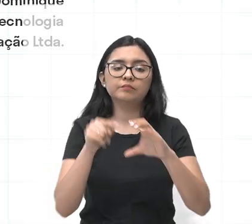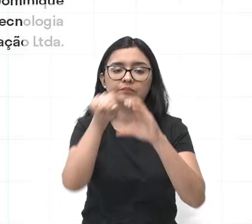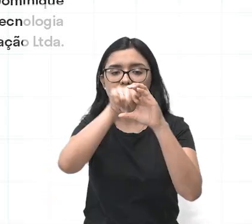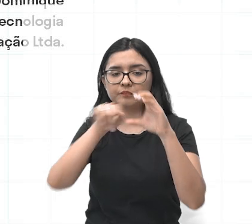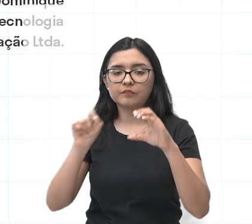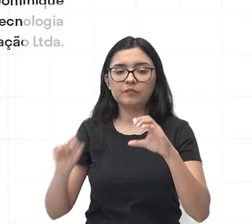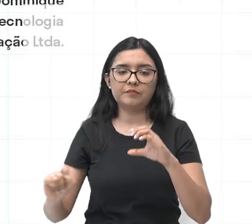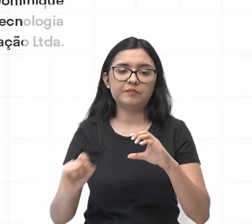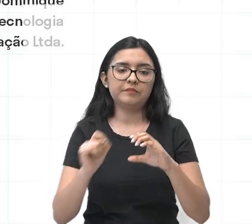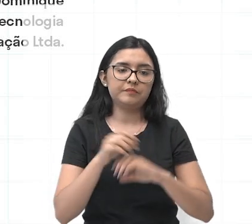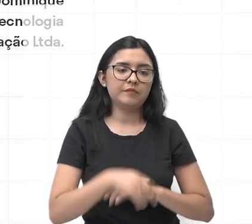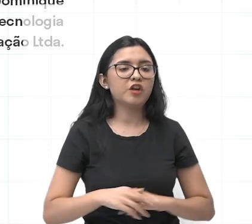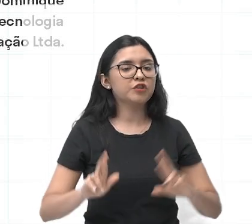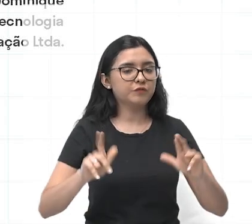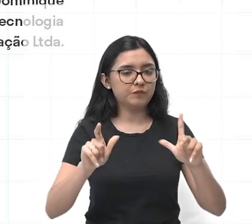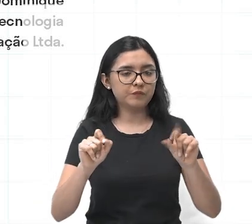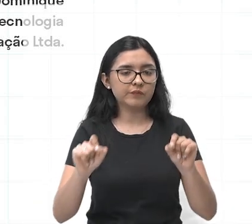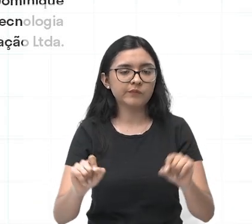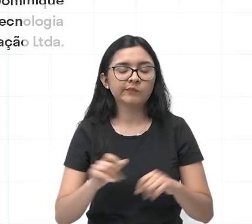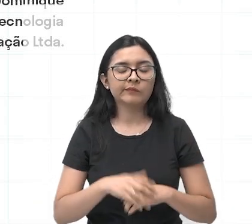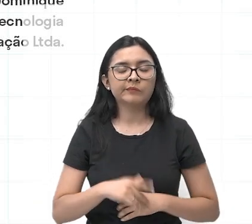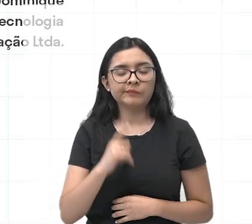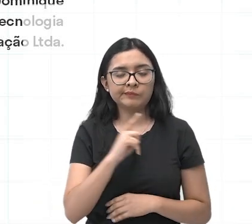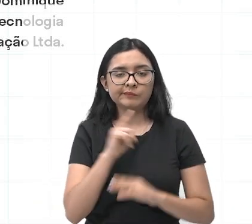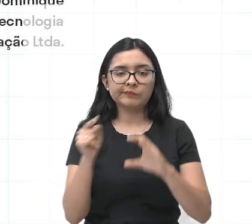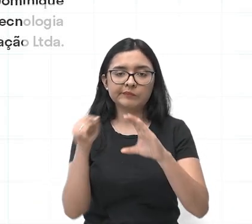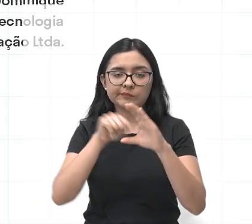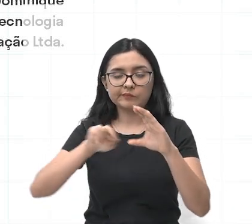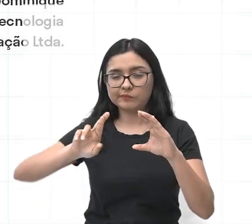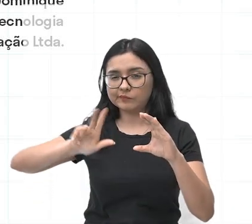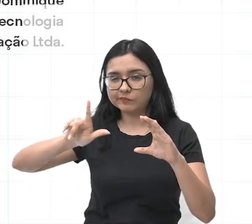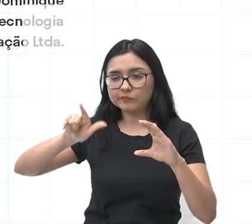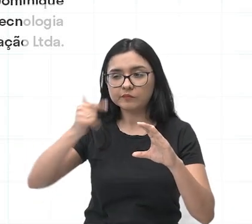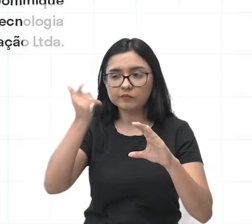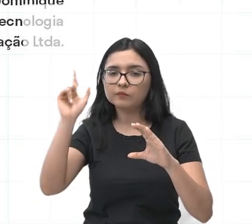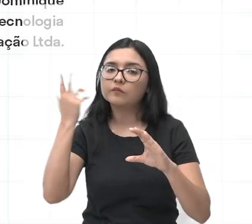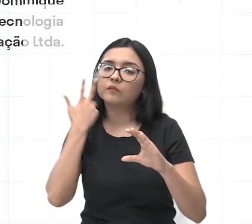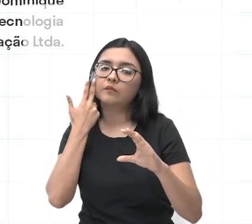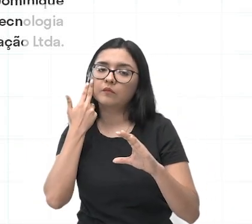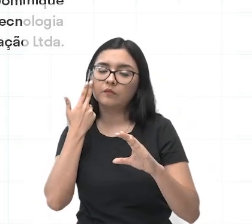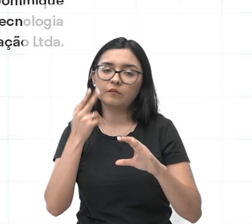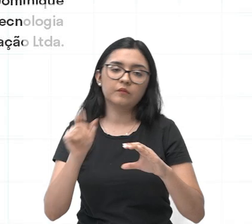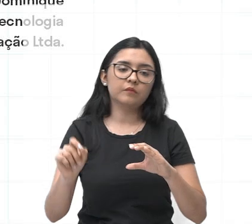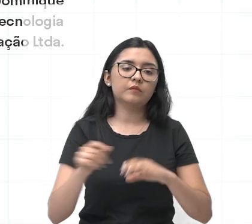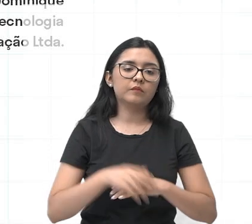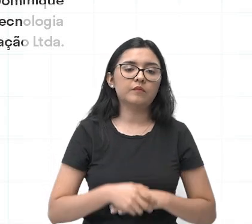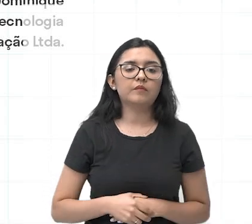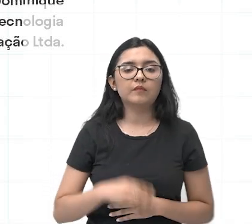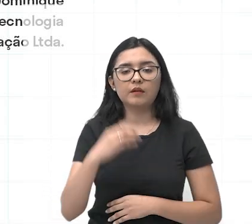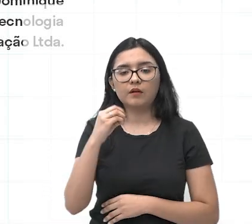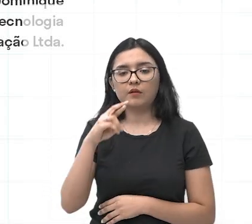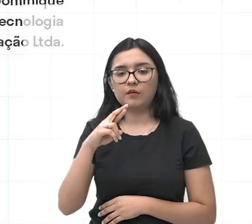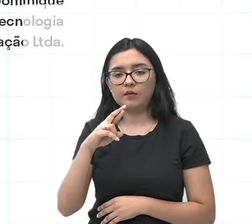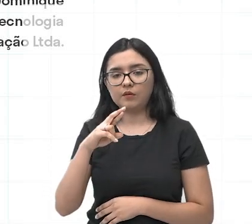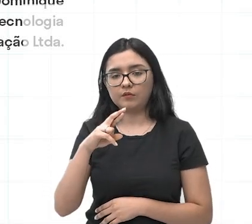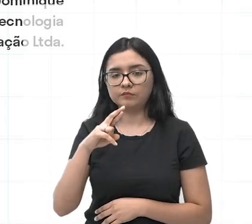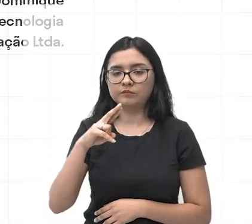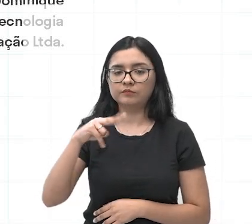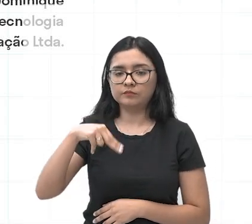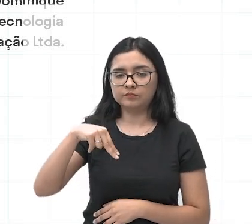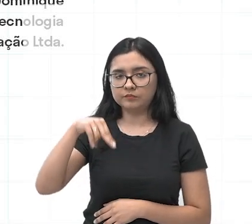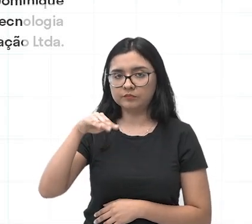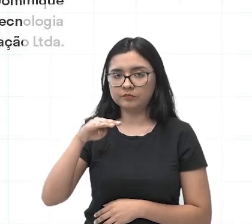em relação ao normal, né? Vai ter uma curvatura diferenciada. A córnea, ela tem